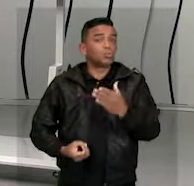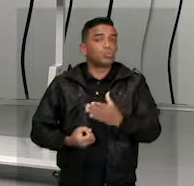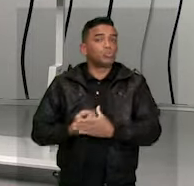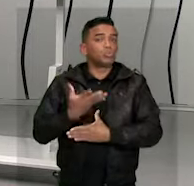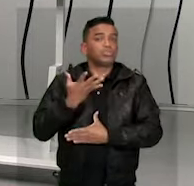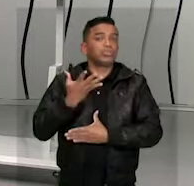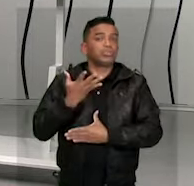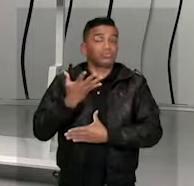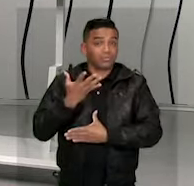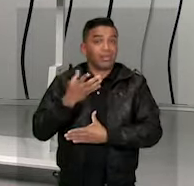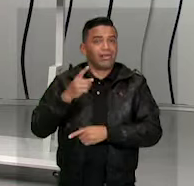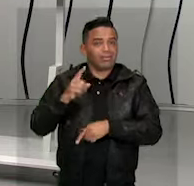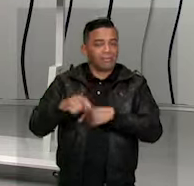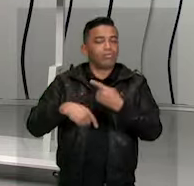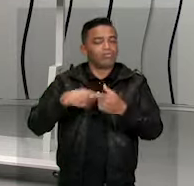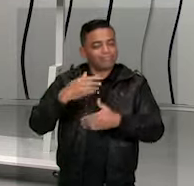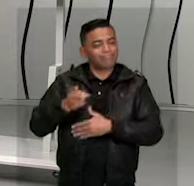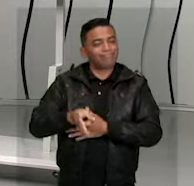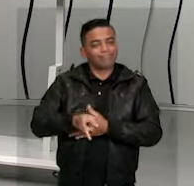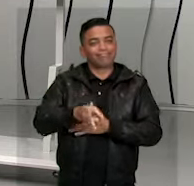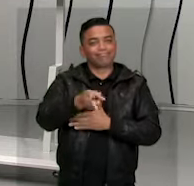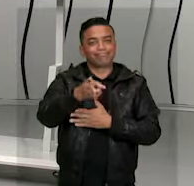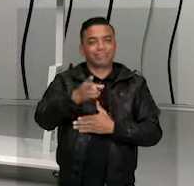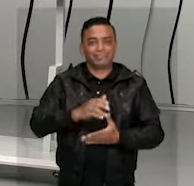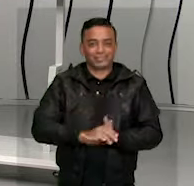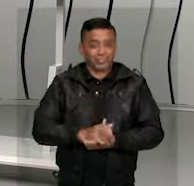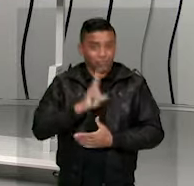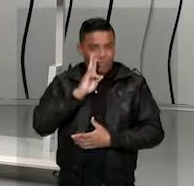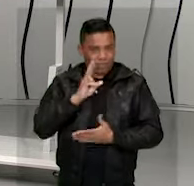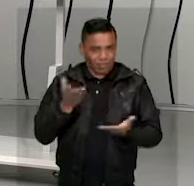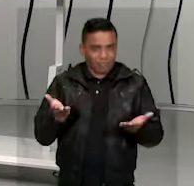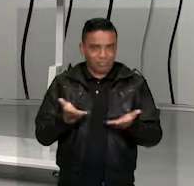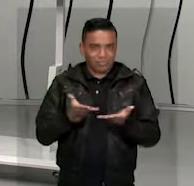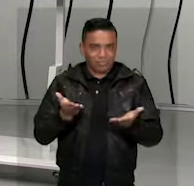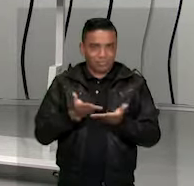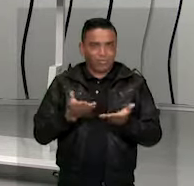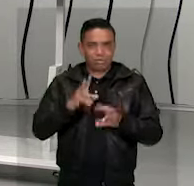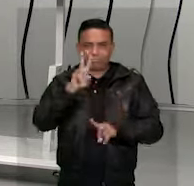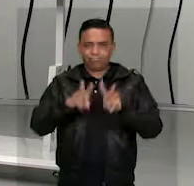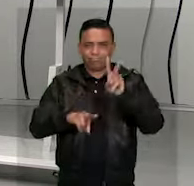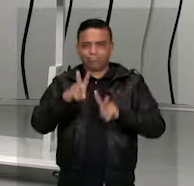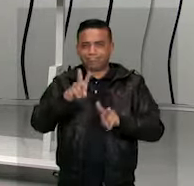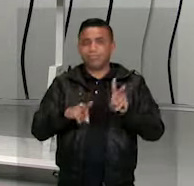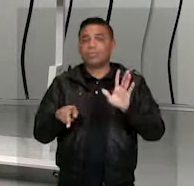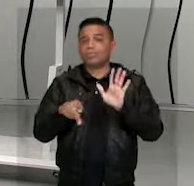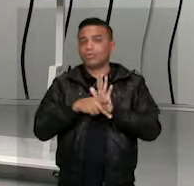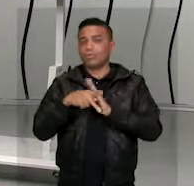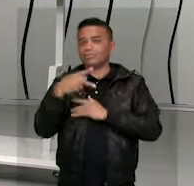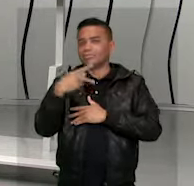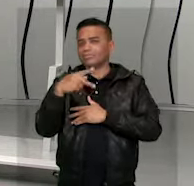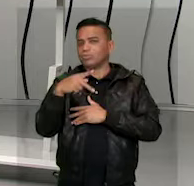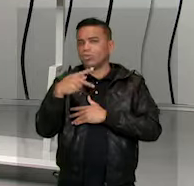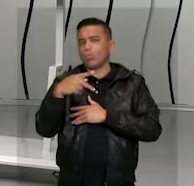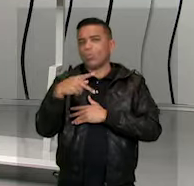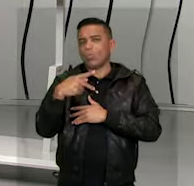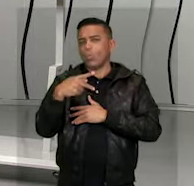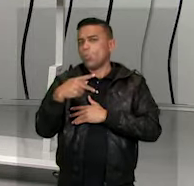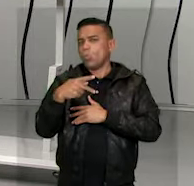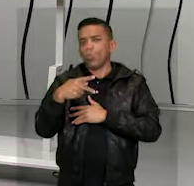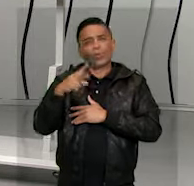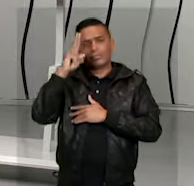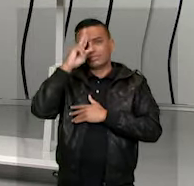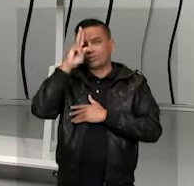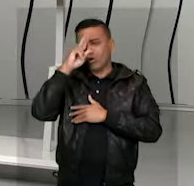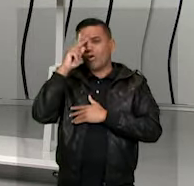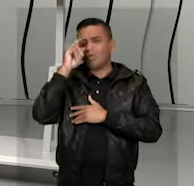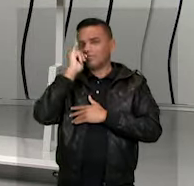tempo todo, já bem demarcado. Vocês vão ver agora, analisando o seu próprio conto que está